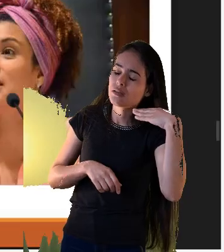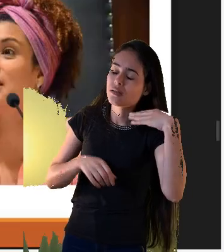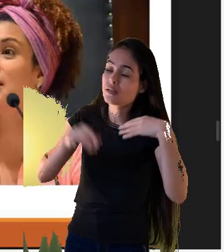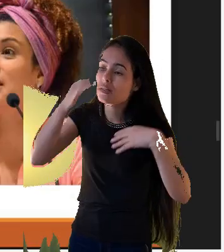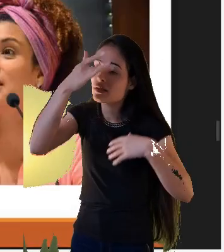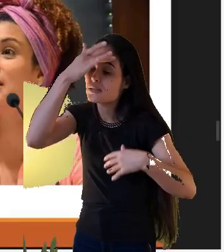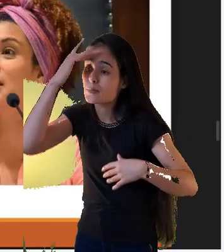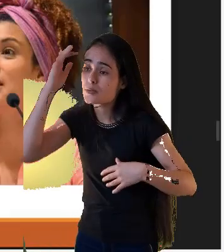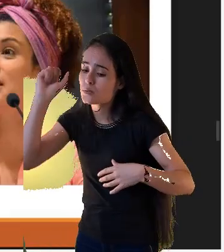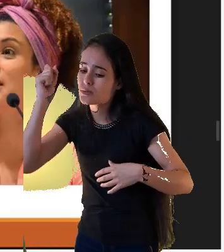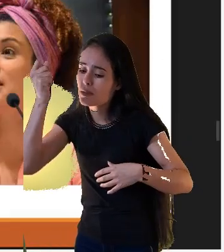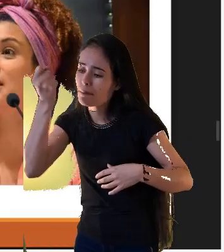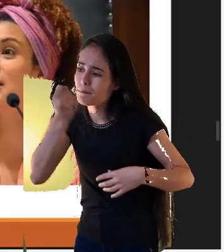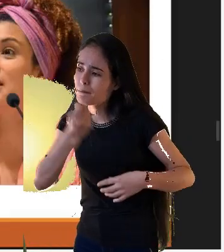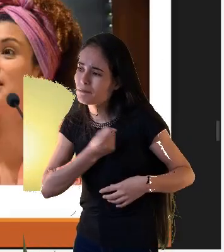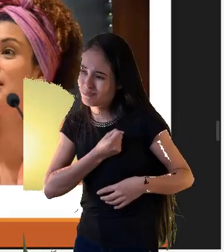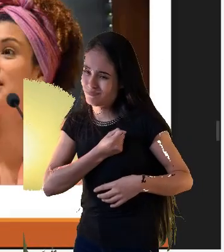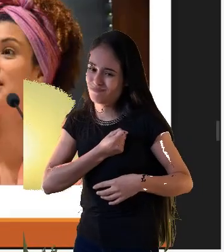busca